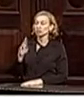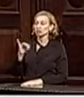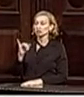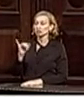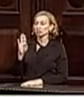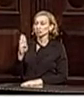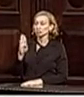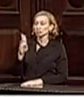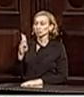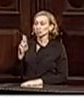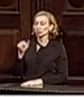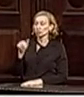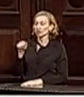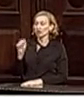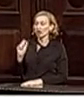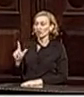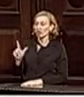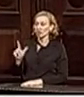Federal.